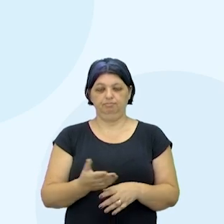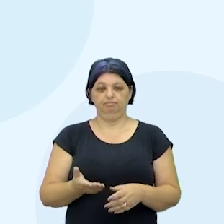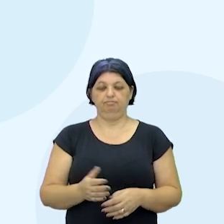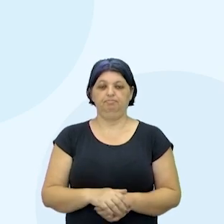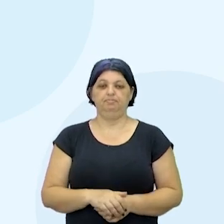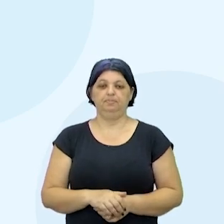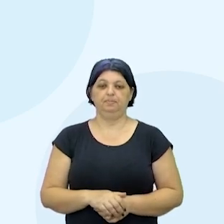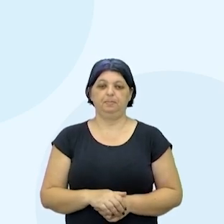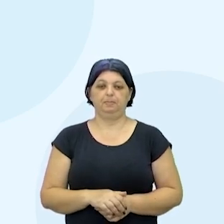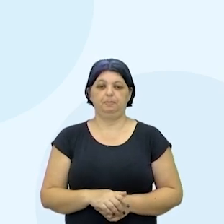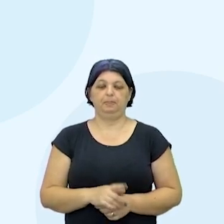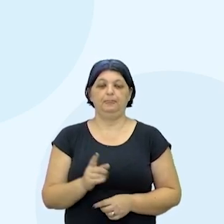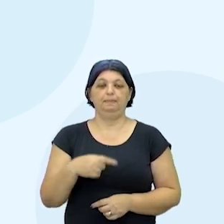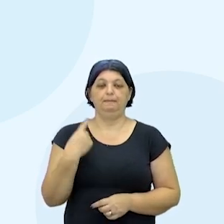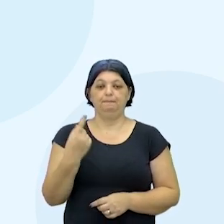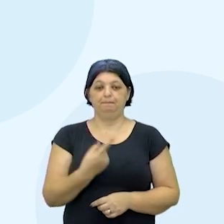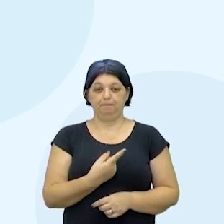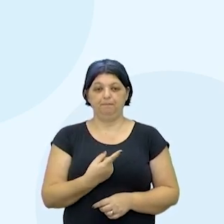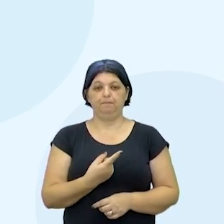Estamos aí